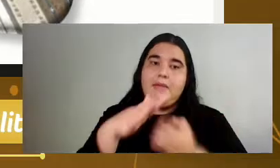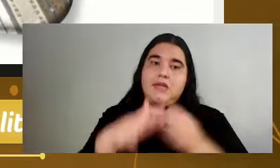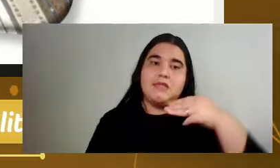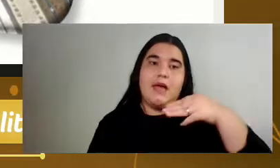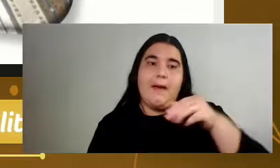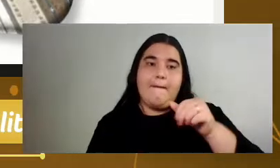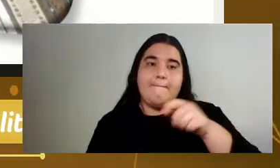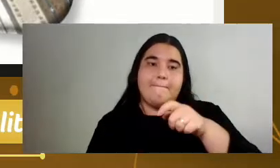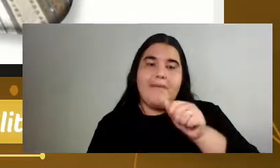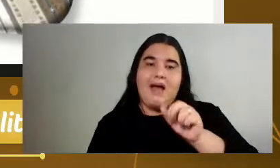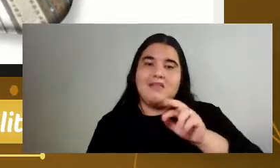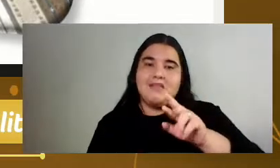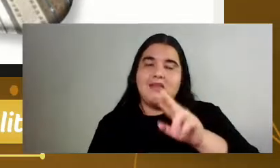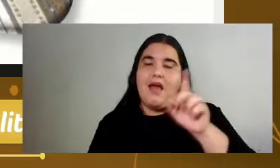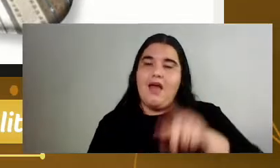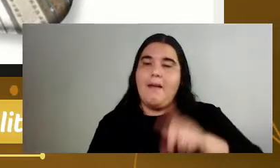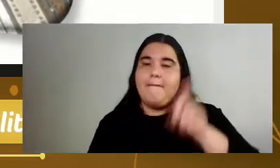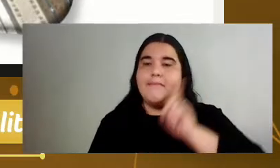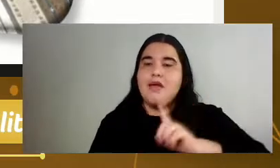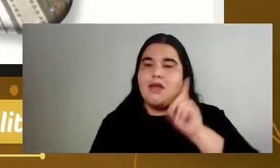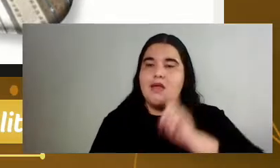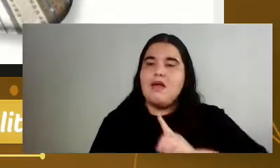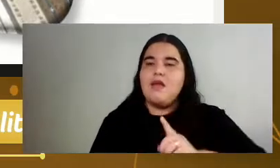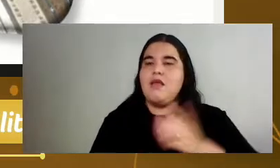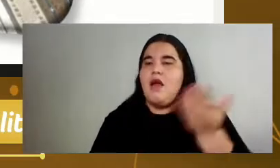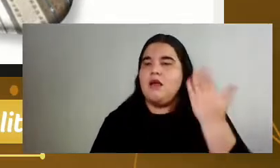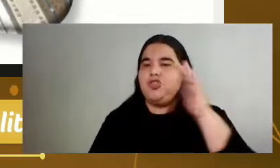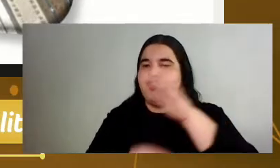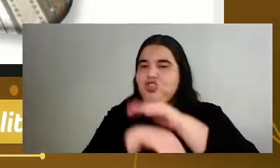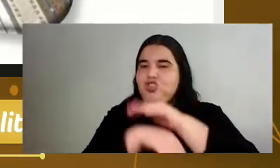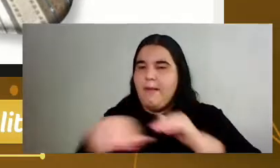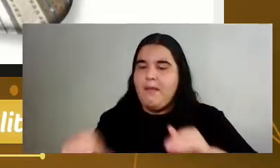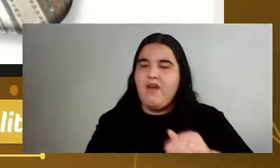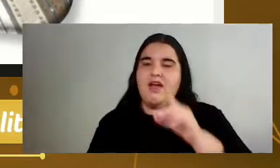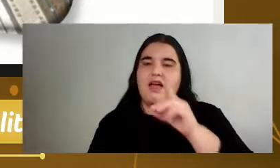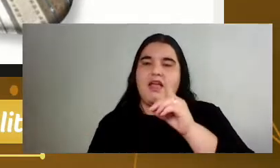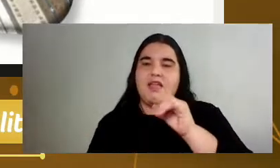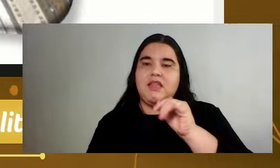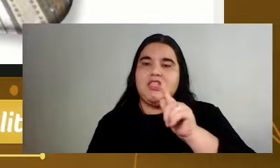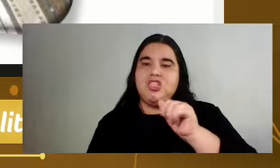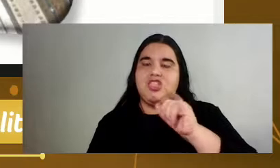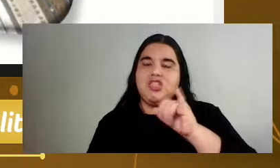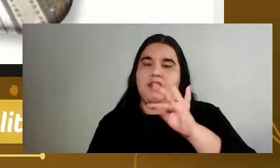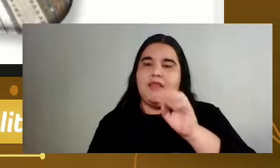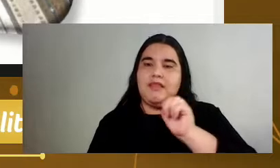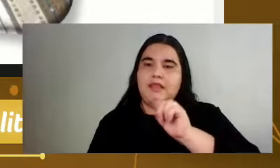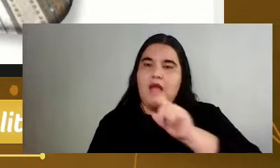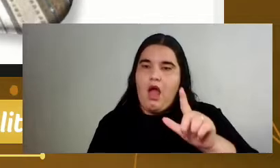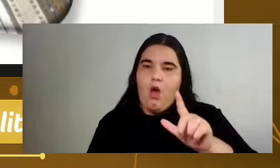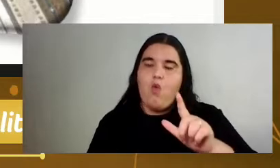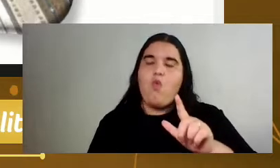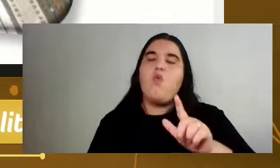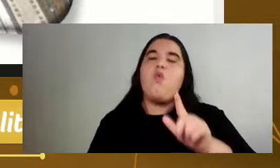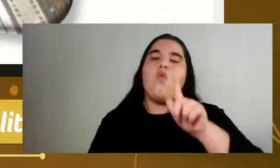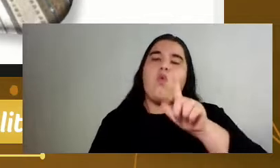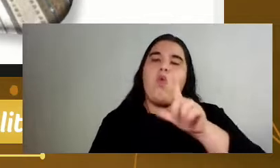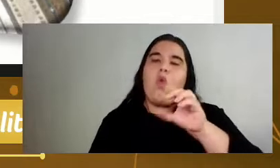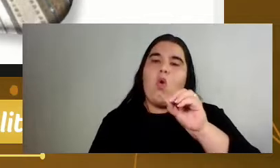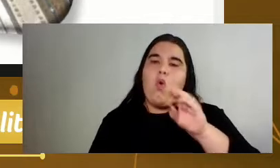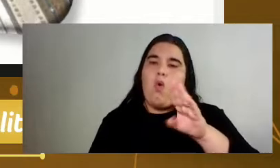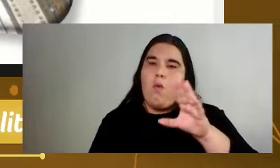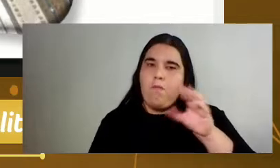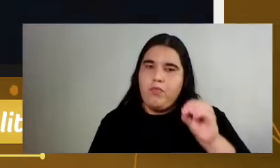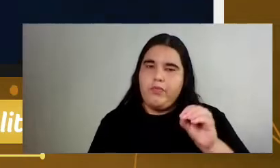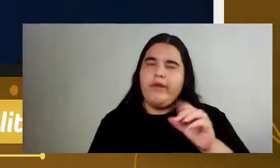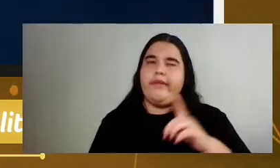Digital Globo, americana, que tem a maior constelação de satélite de alta resolução que nos fornece esse insumo. E baseado nessas